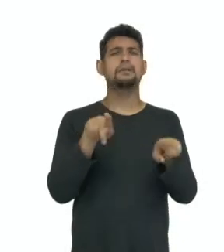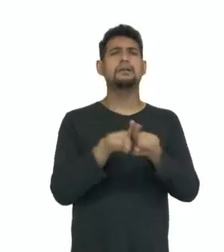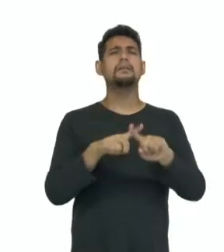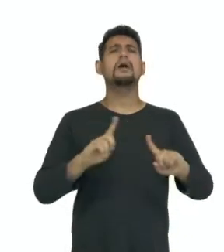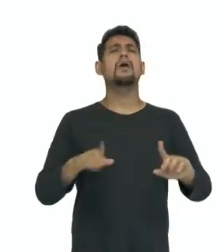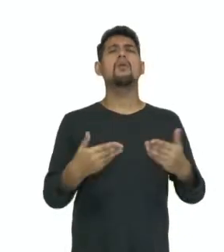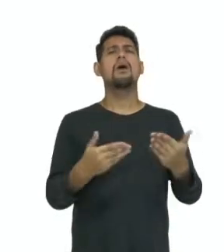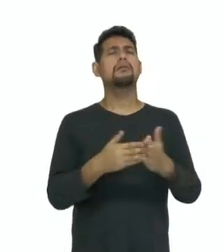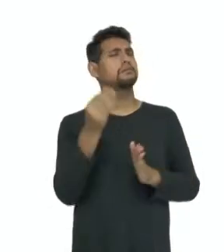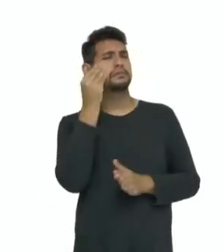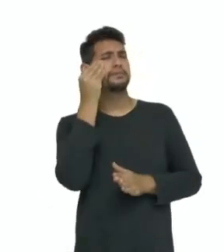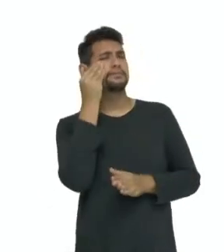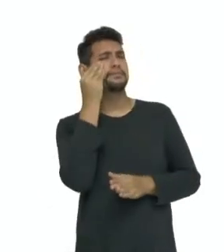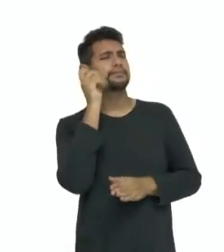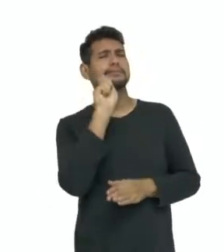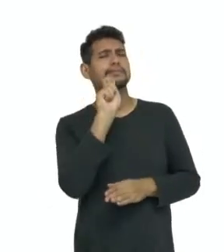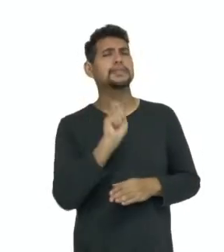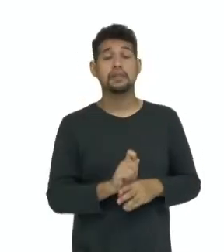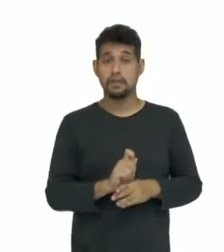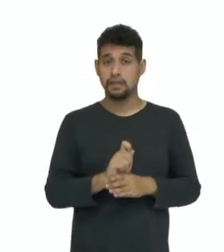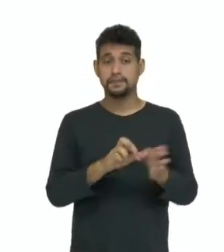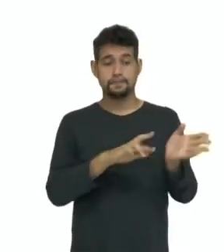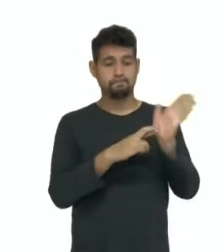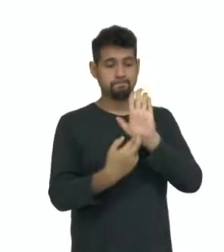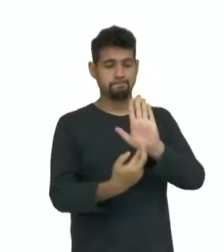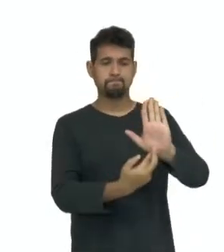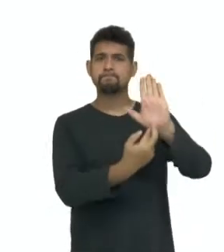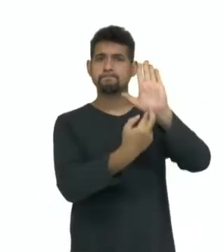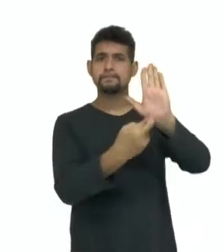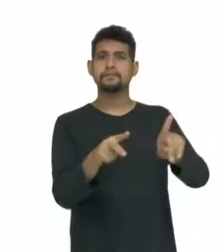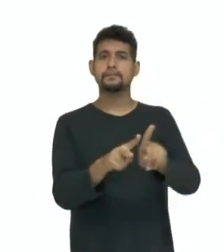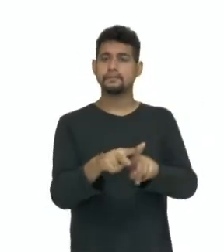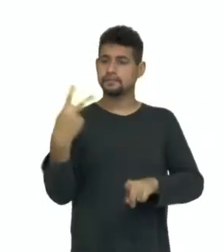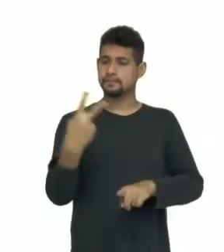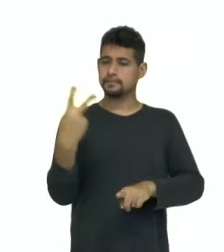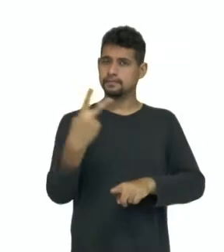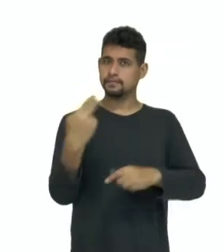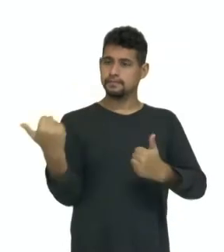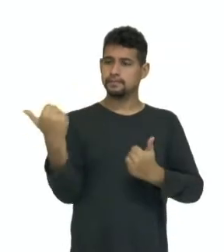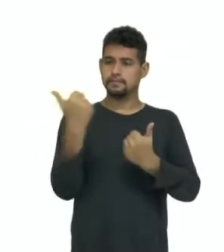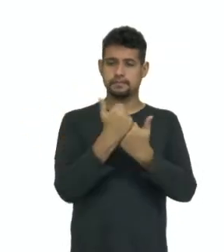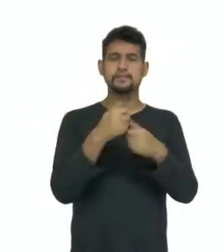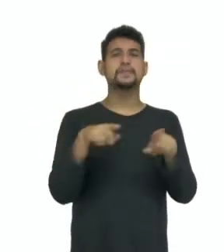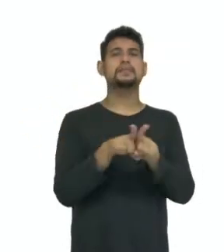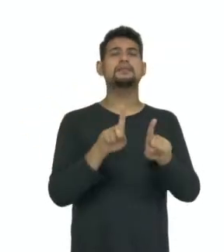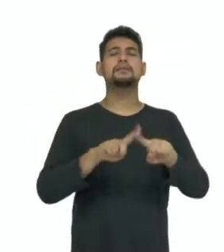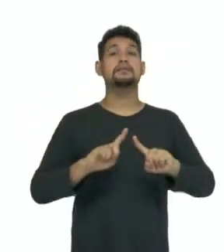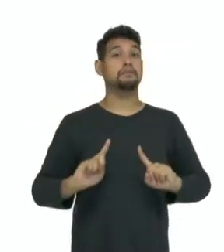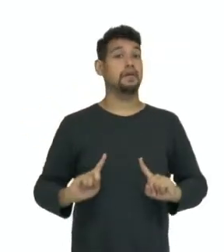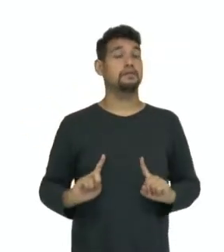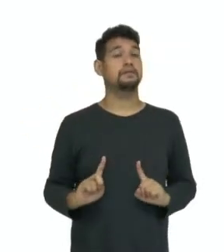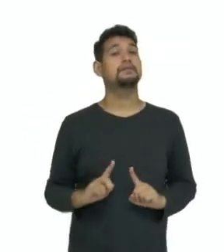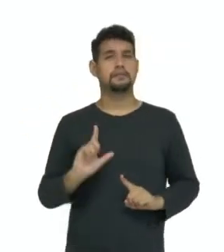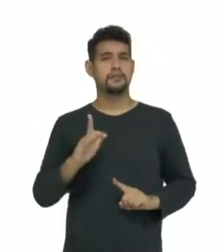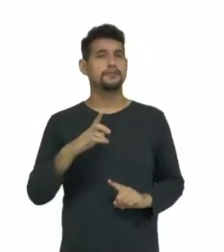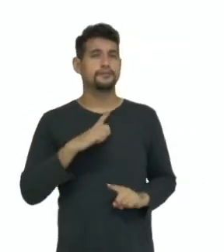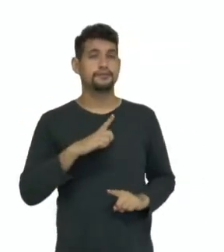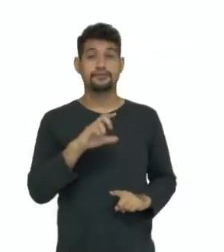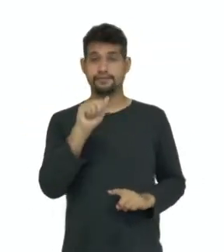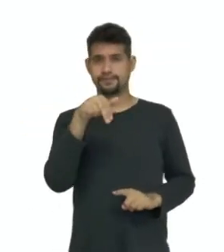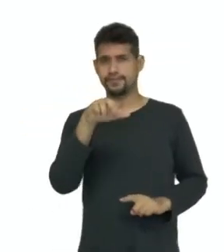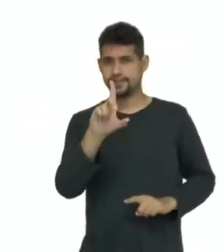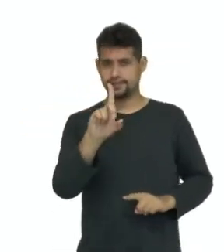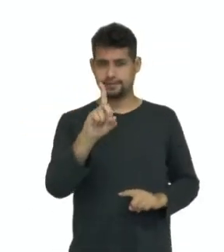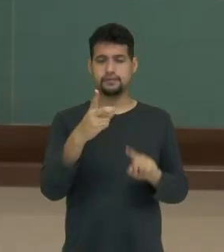eles estão concorrendo, né? A representação e a vice-representação. Então, eu tenho para o Anderson com o